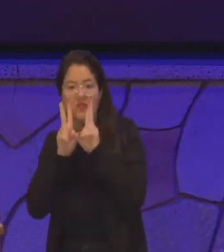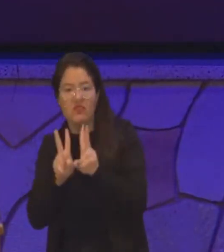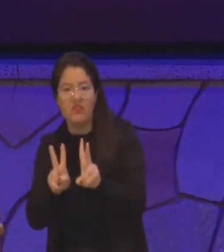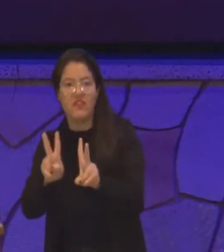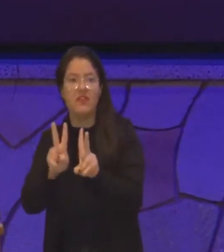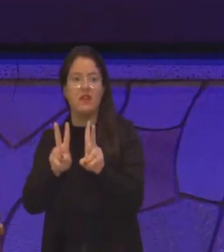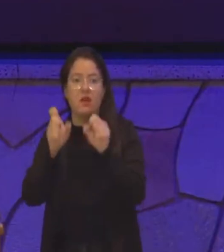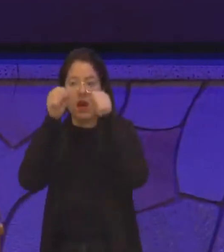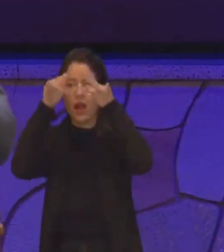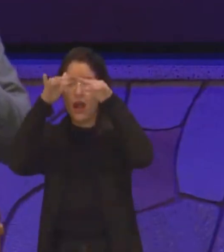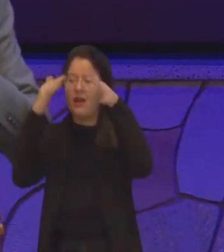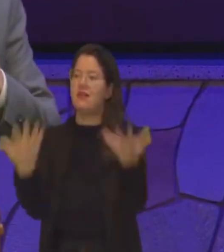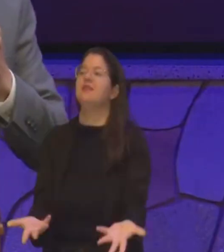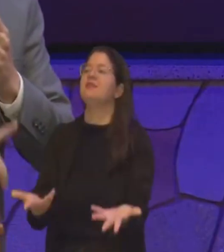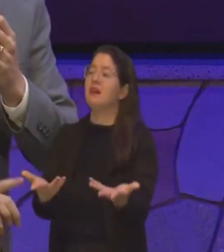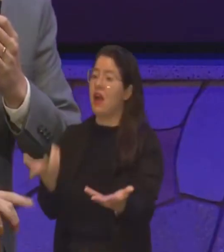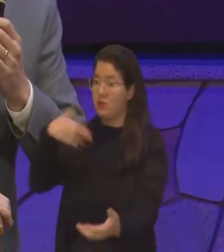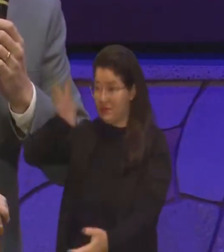Senhor